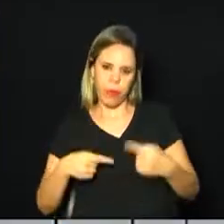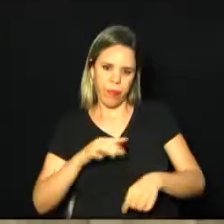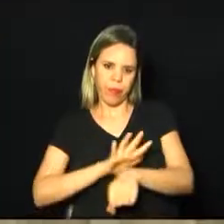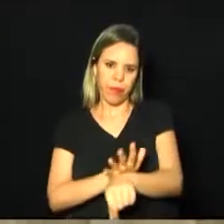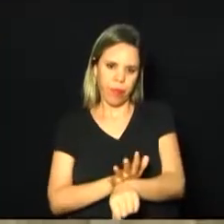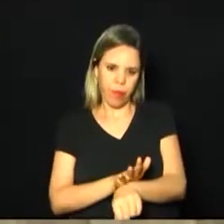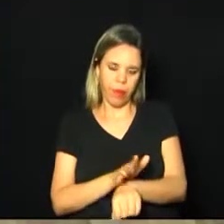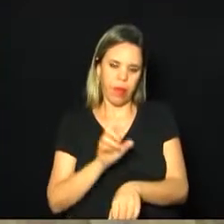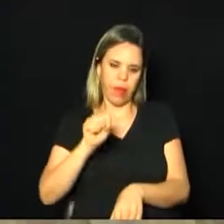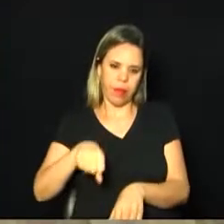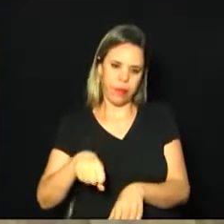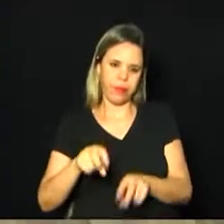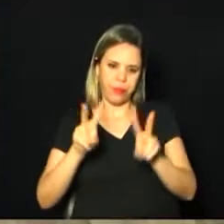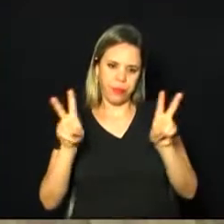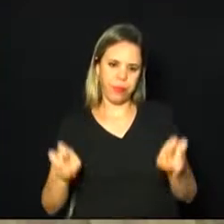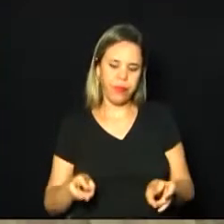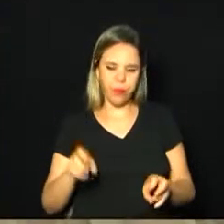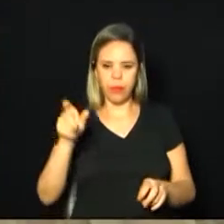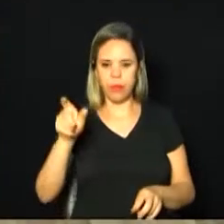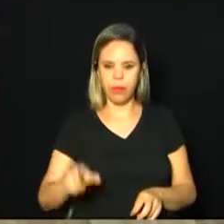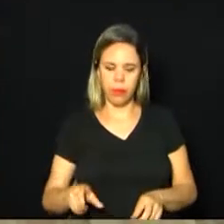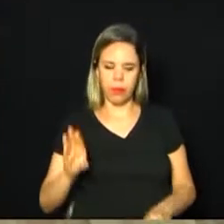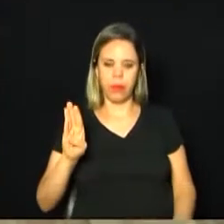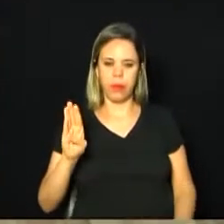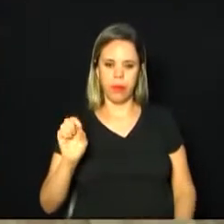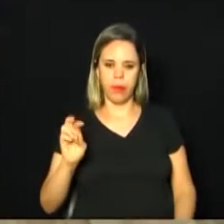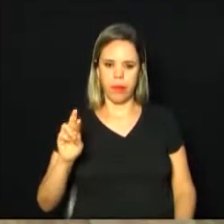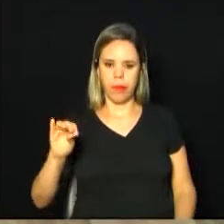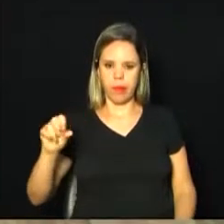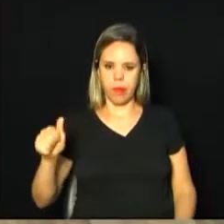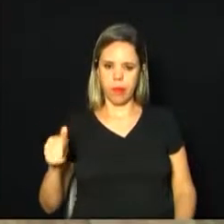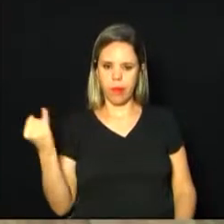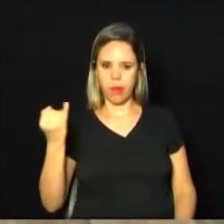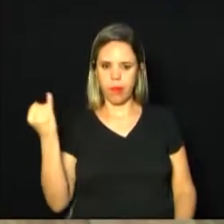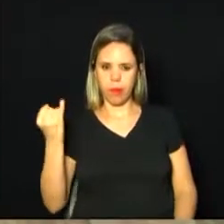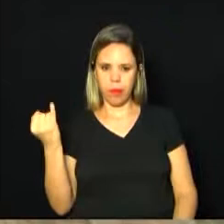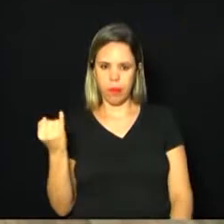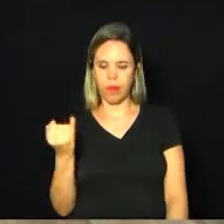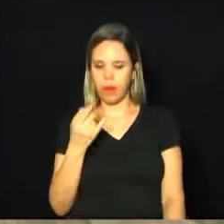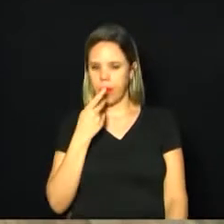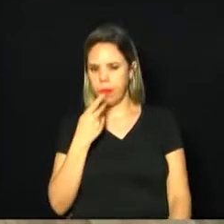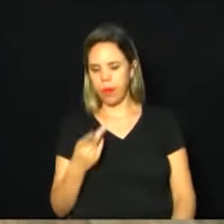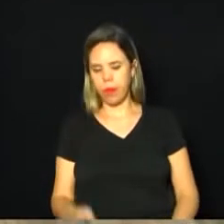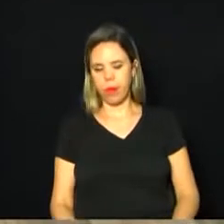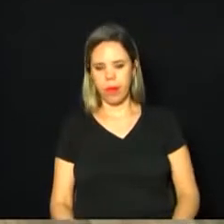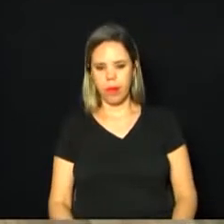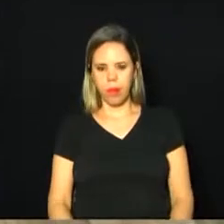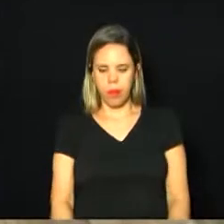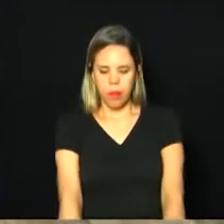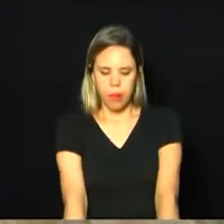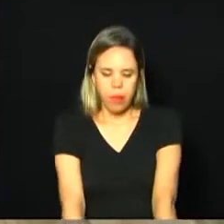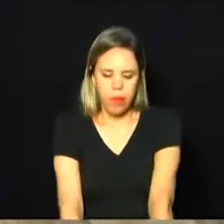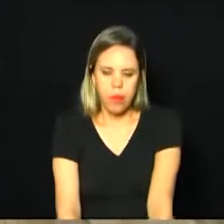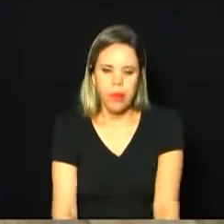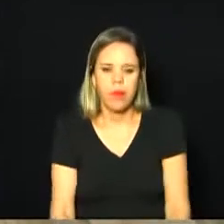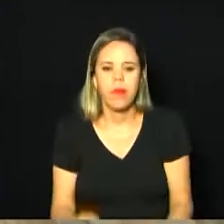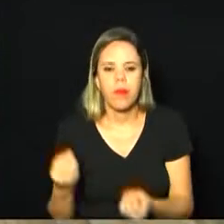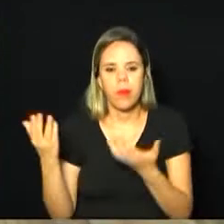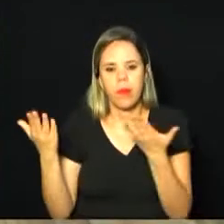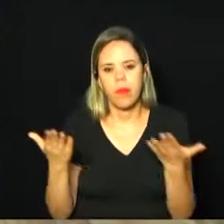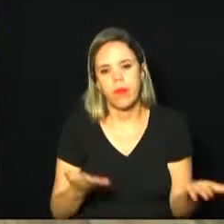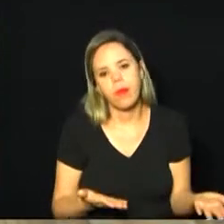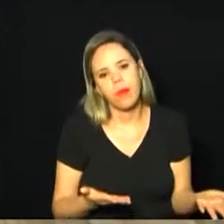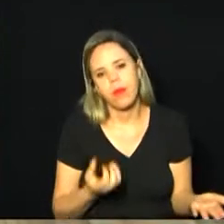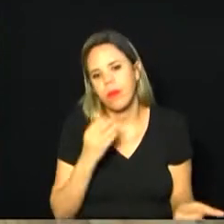racismo também em relação a figura do Barbosa que foi um jogador muito importante sua e nos ouvindo seja